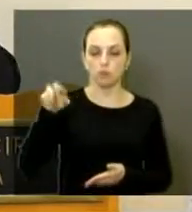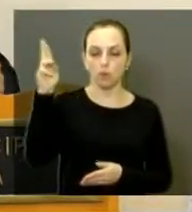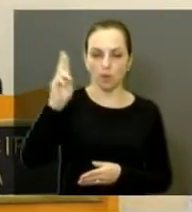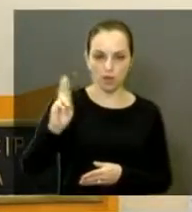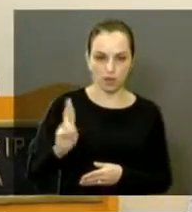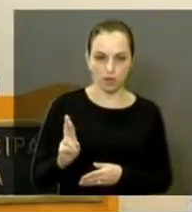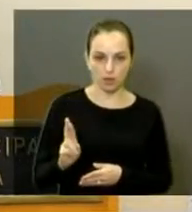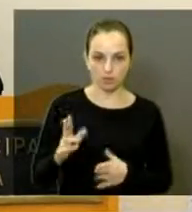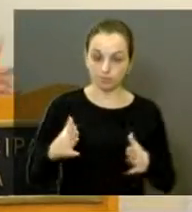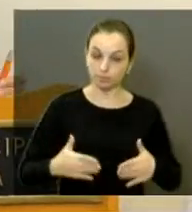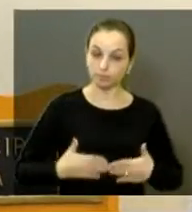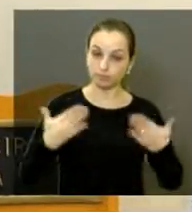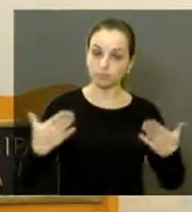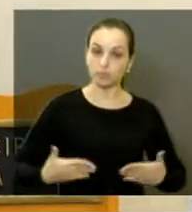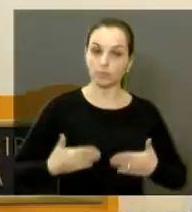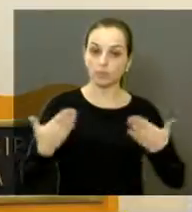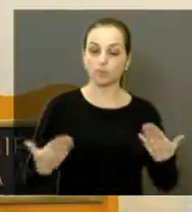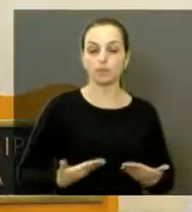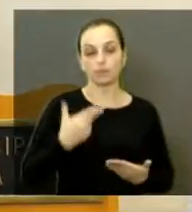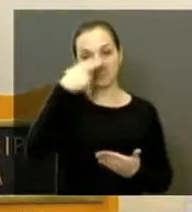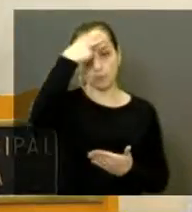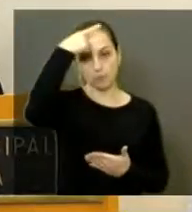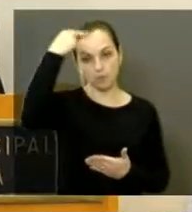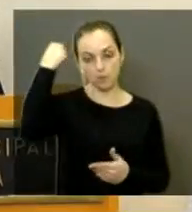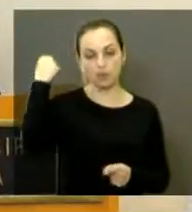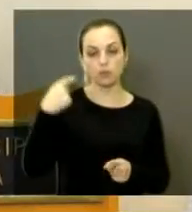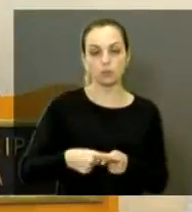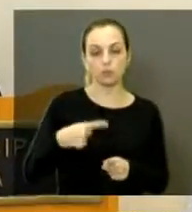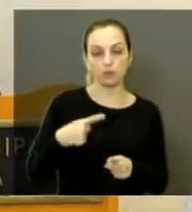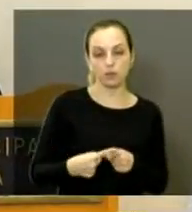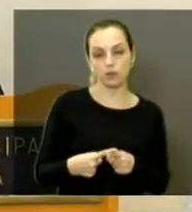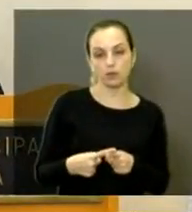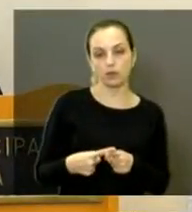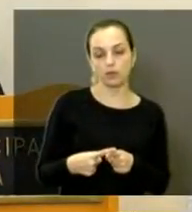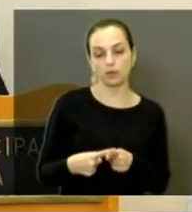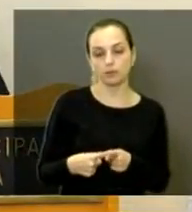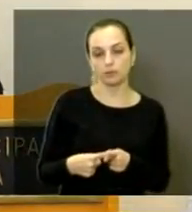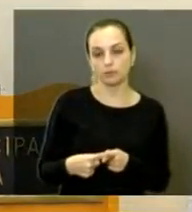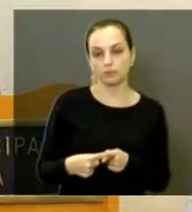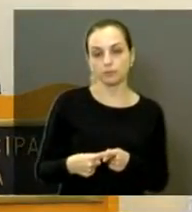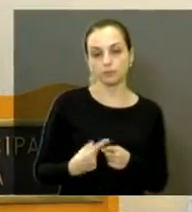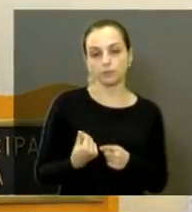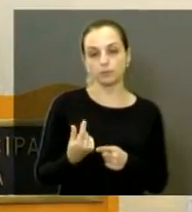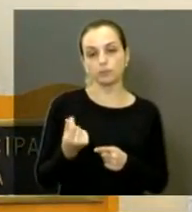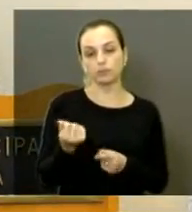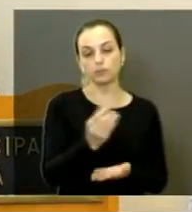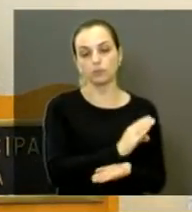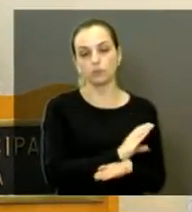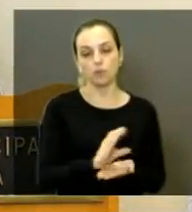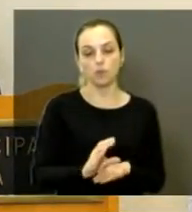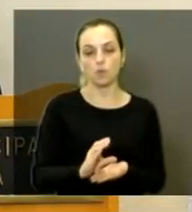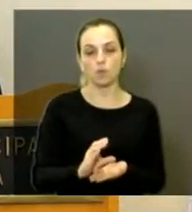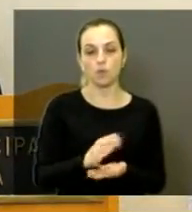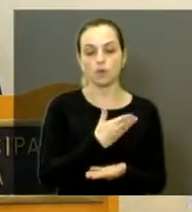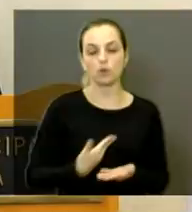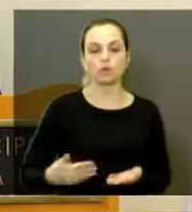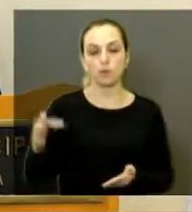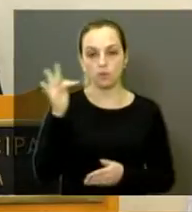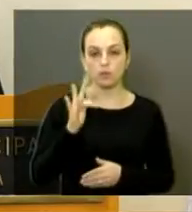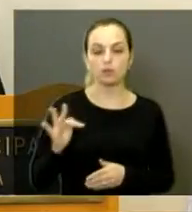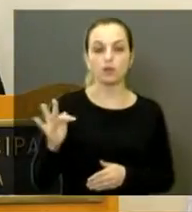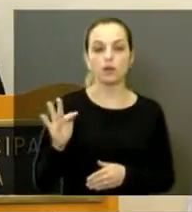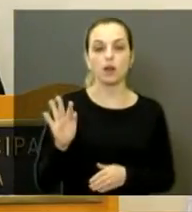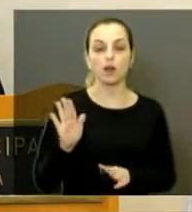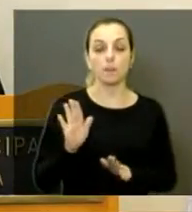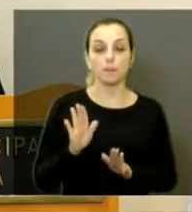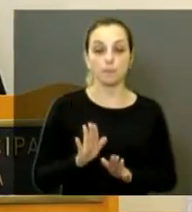Eu quero enaltecer aqui o prefeito, porque, às vezes, a verba vem do governo federal. Mas,